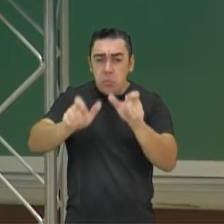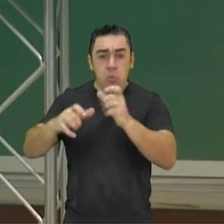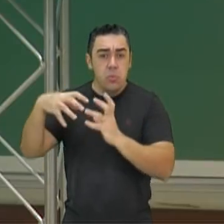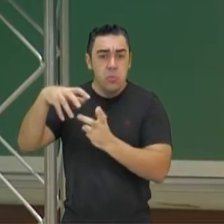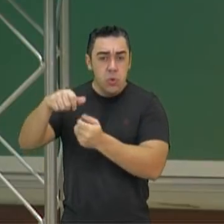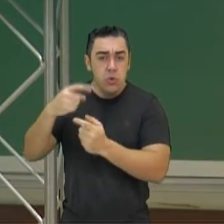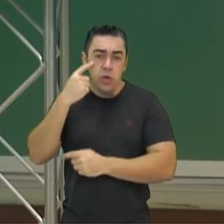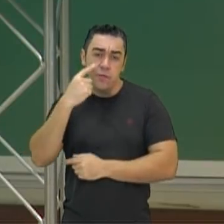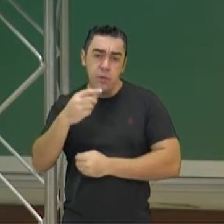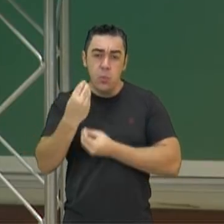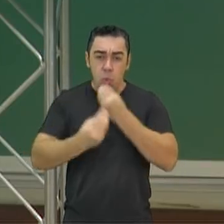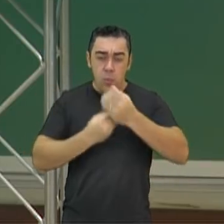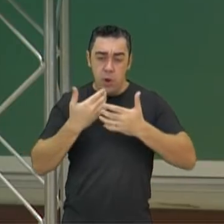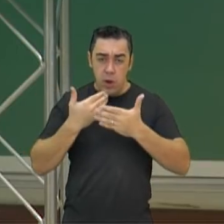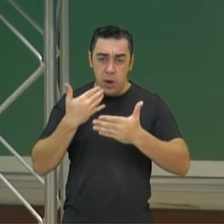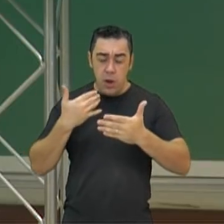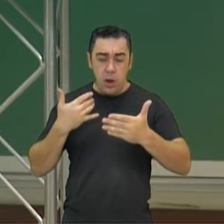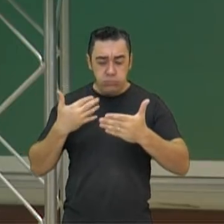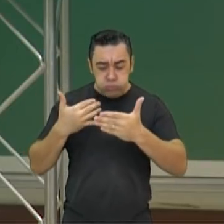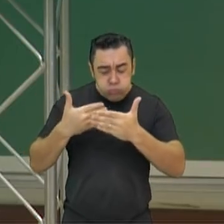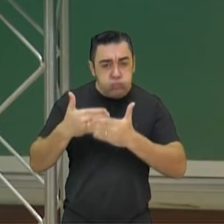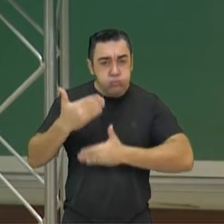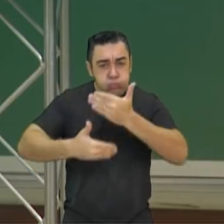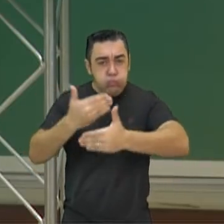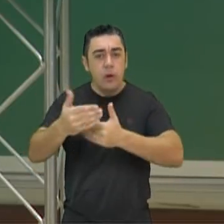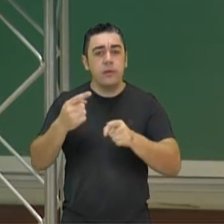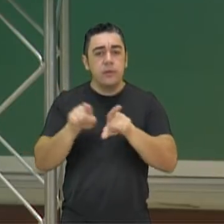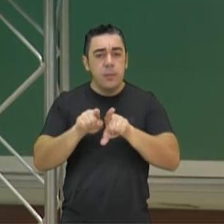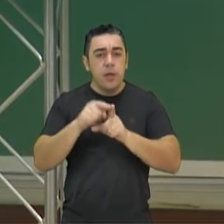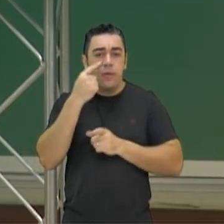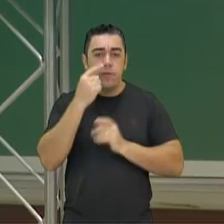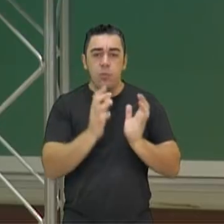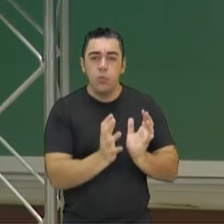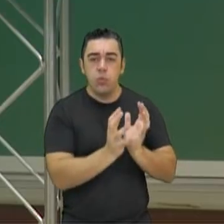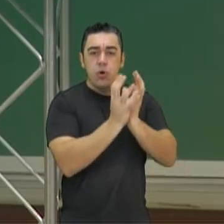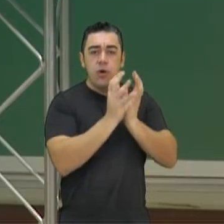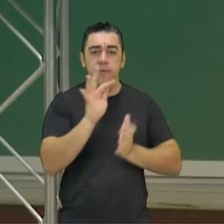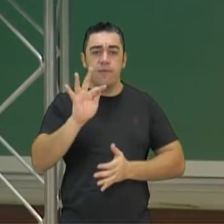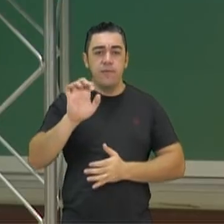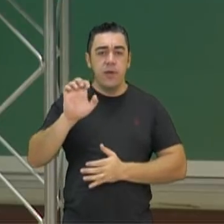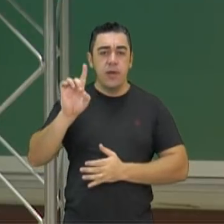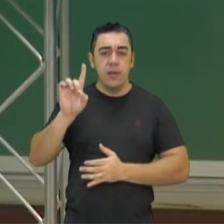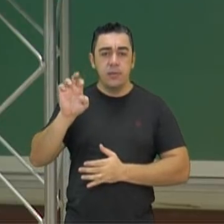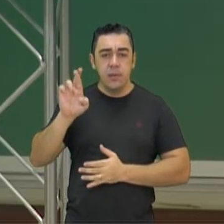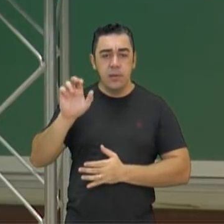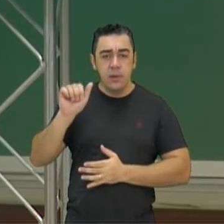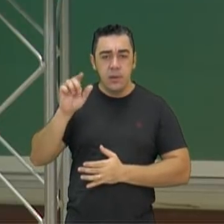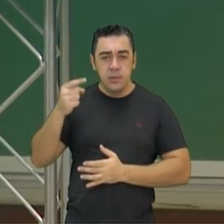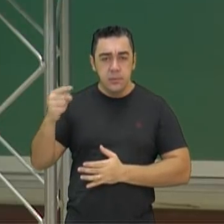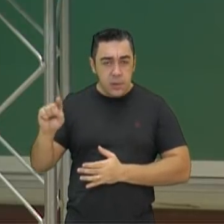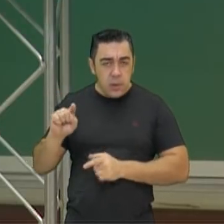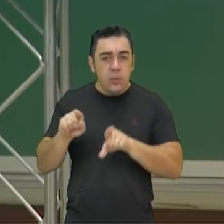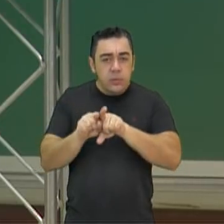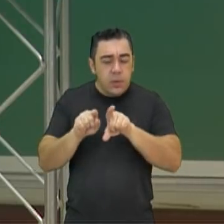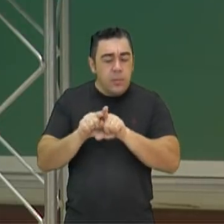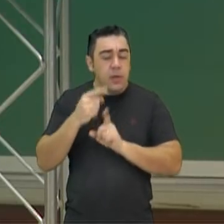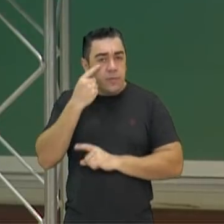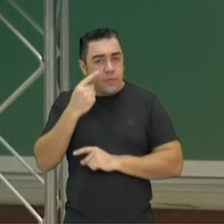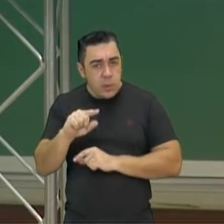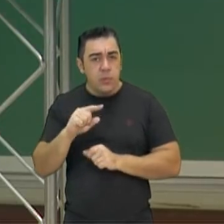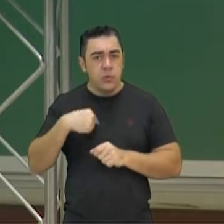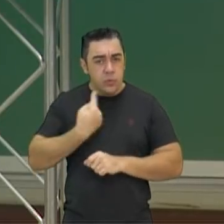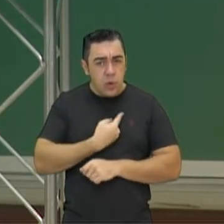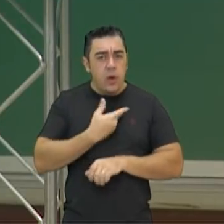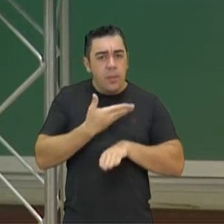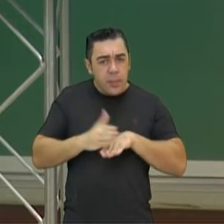que ele evoluiu, vimos a federação dele, né? Vimos várias coisas assim que a gente joga, a gente